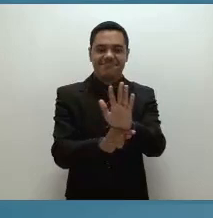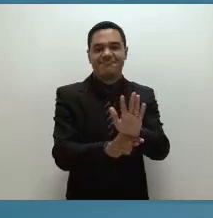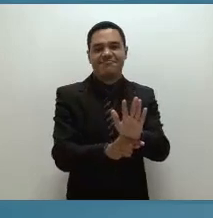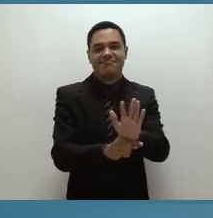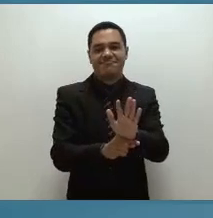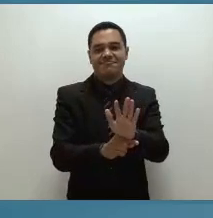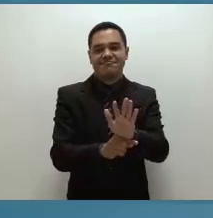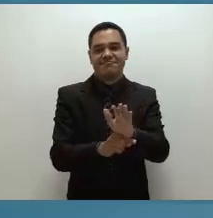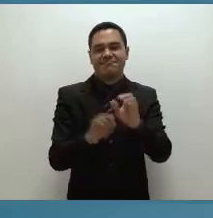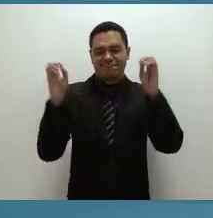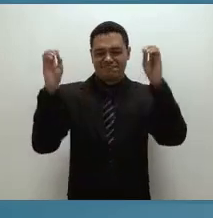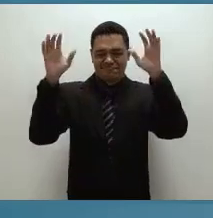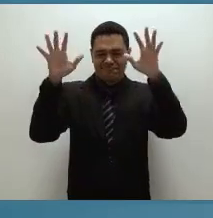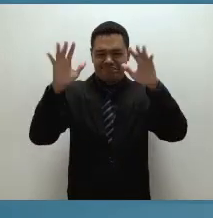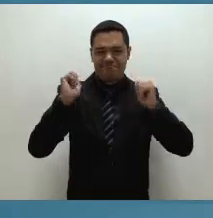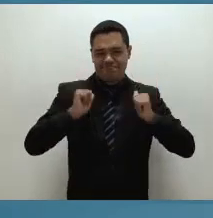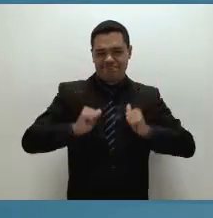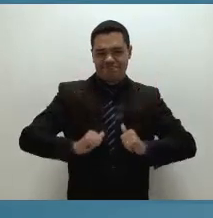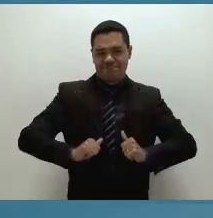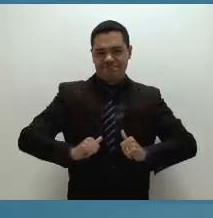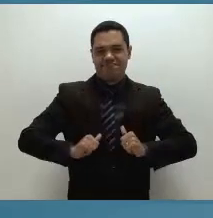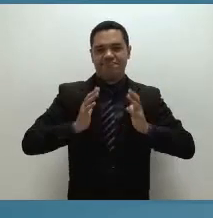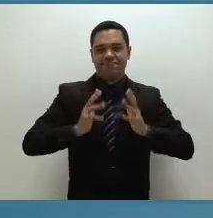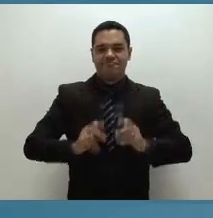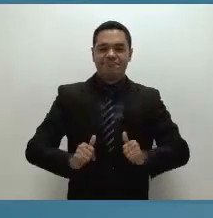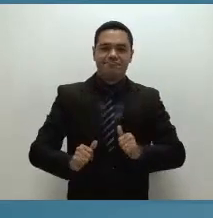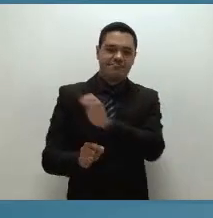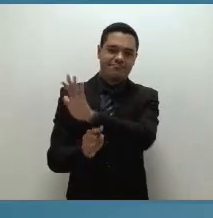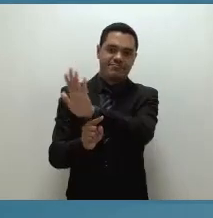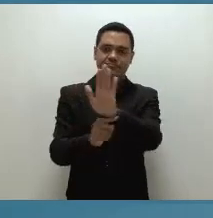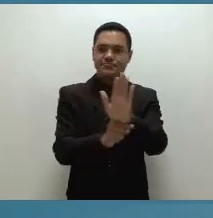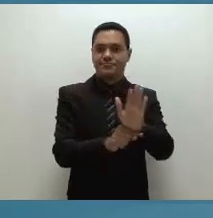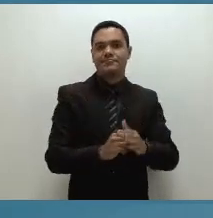nos cobrir com o seu manto sagrado.